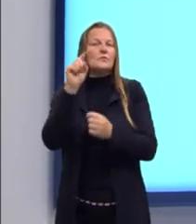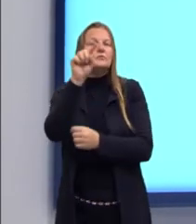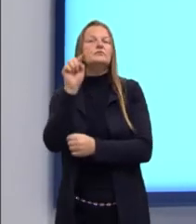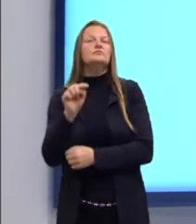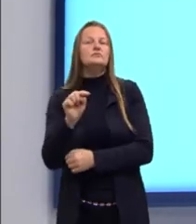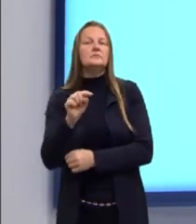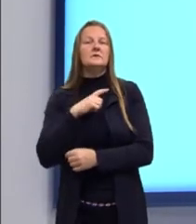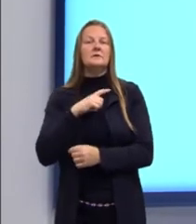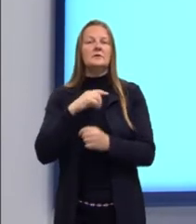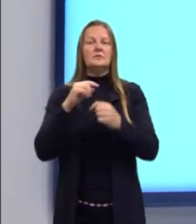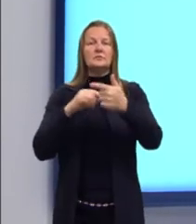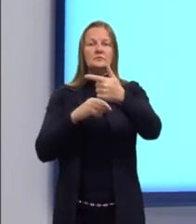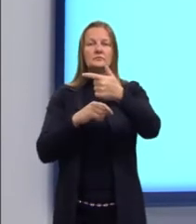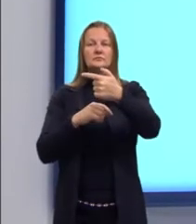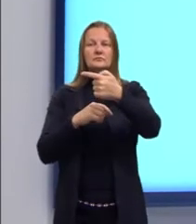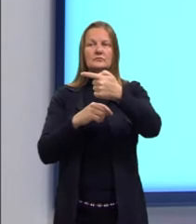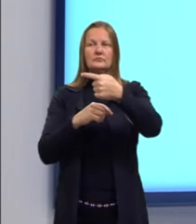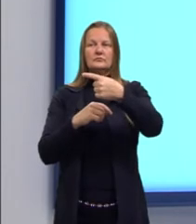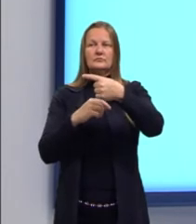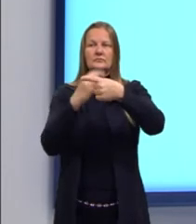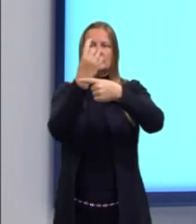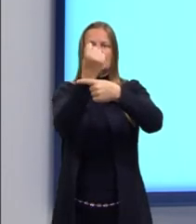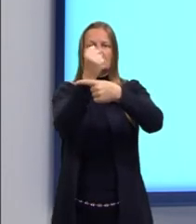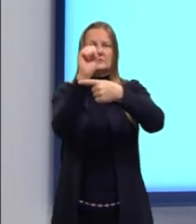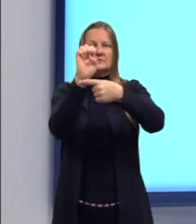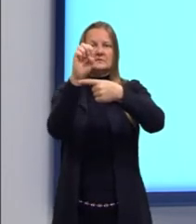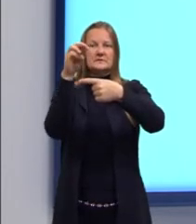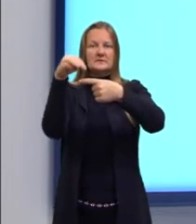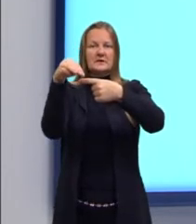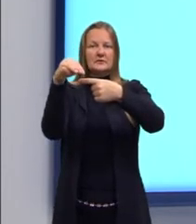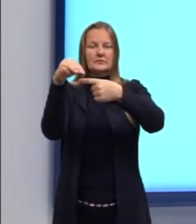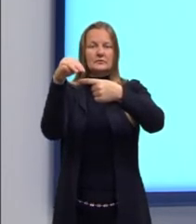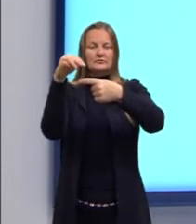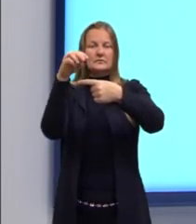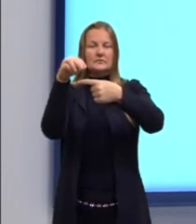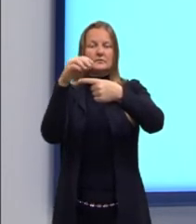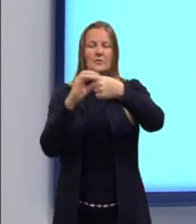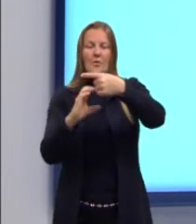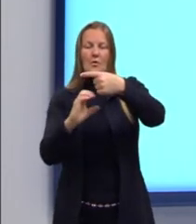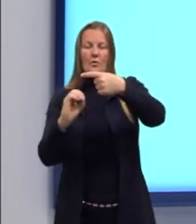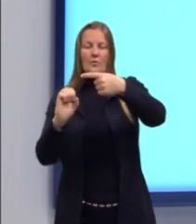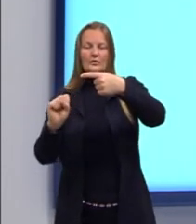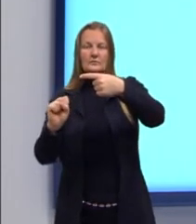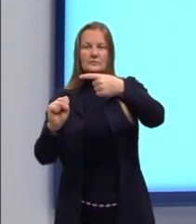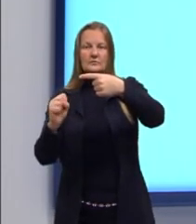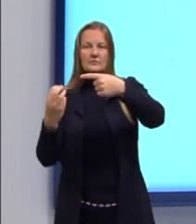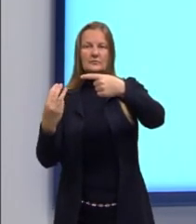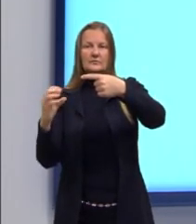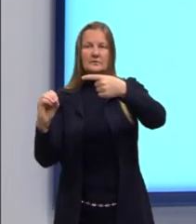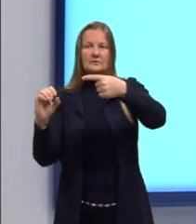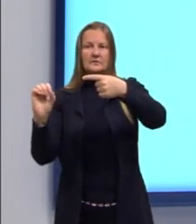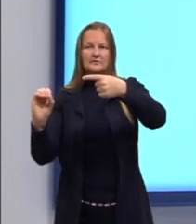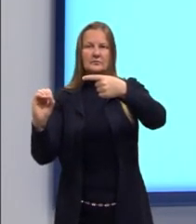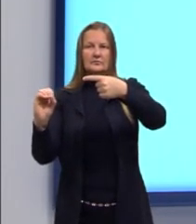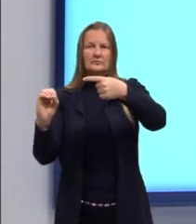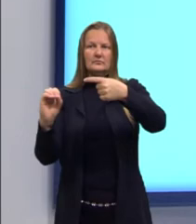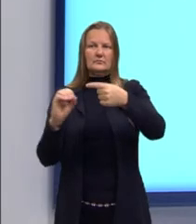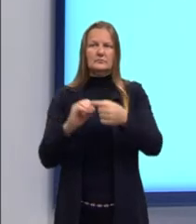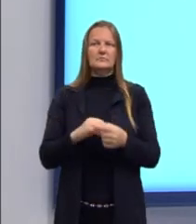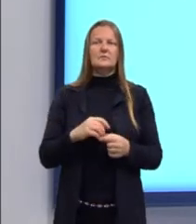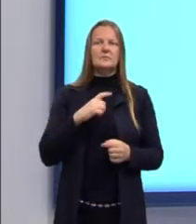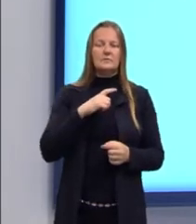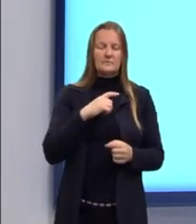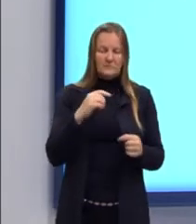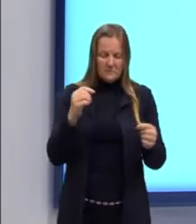determinar através de uma razão seno de 30 graus sobre cosseno de 30 graus e aí nós achamos a